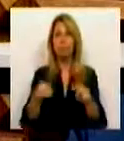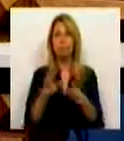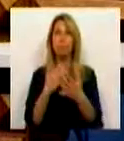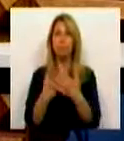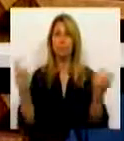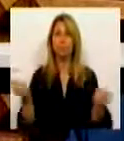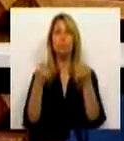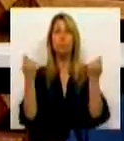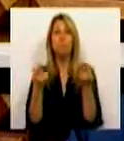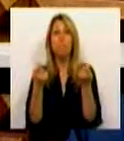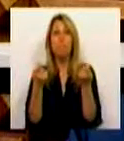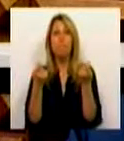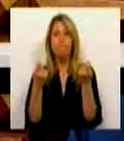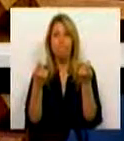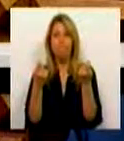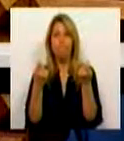promover